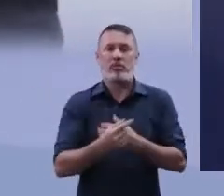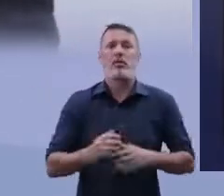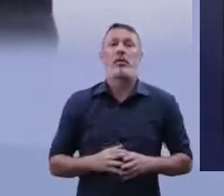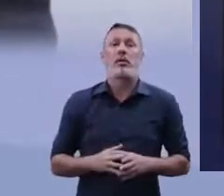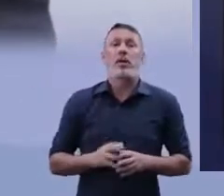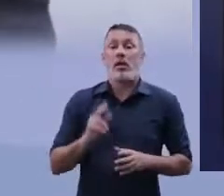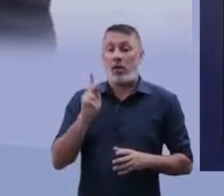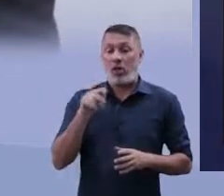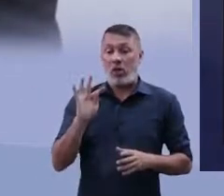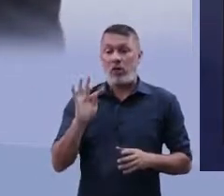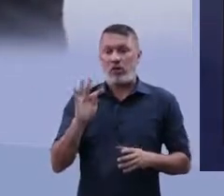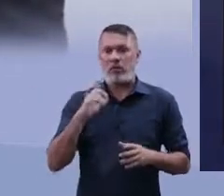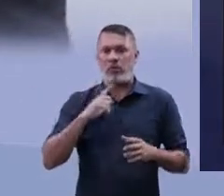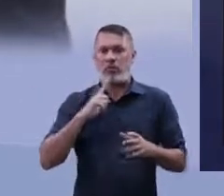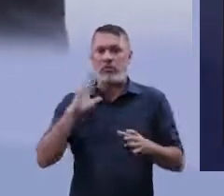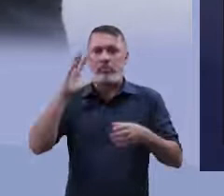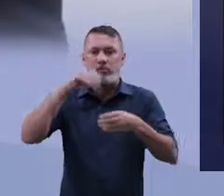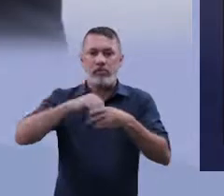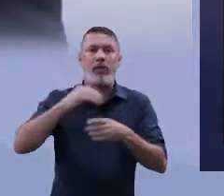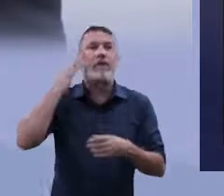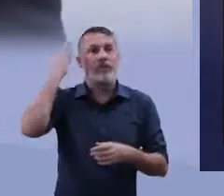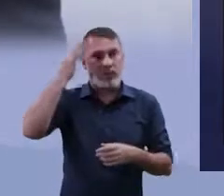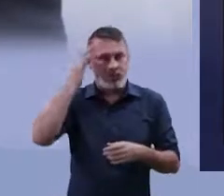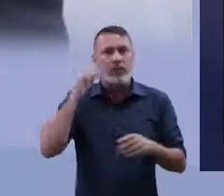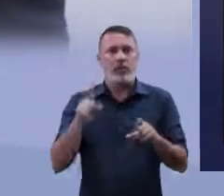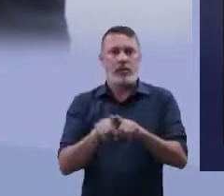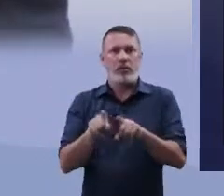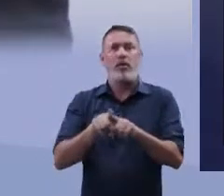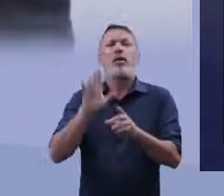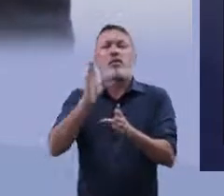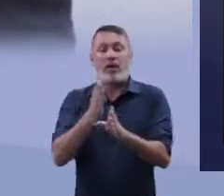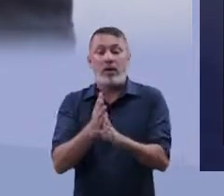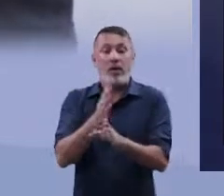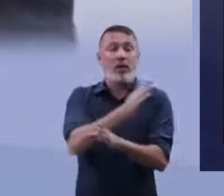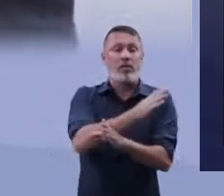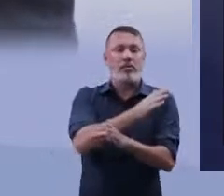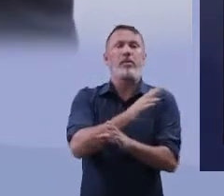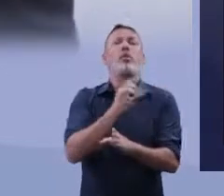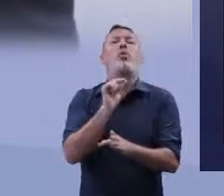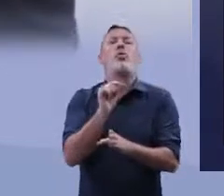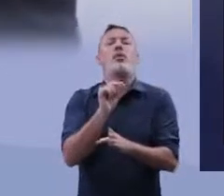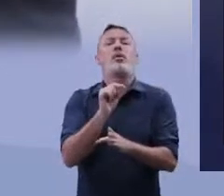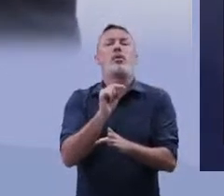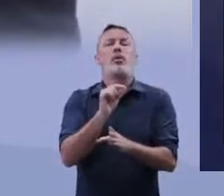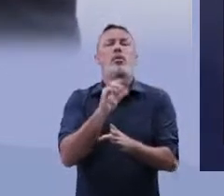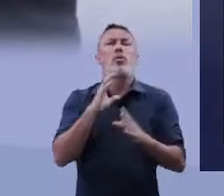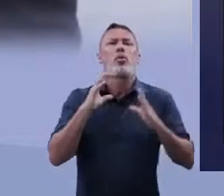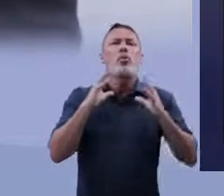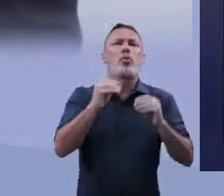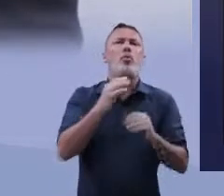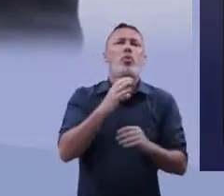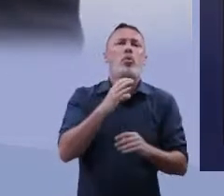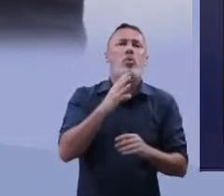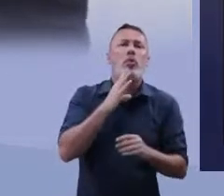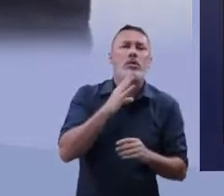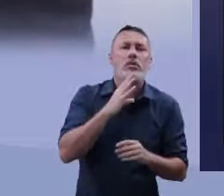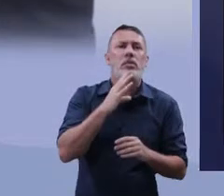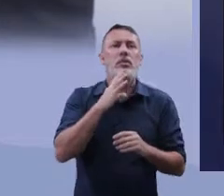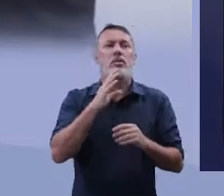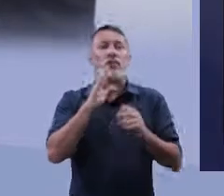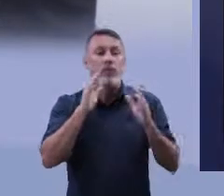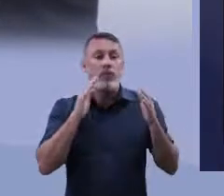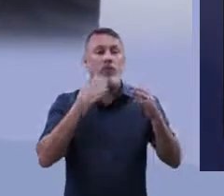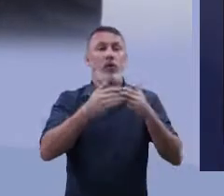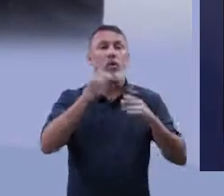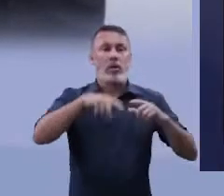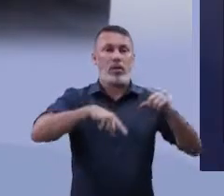fez na filosofia é muito parecido com isso. Até Kant, o objeto estava no centro. Então, todo conhecimento girava em torno de